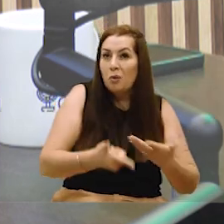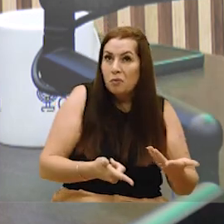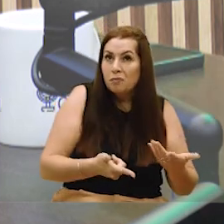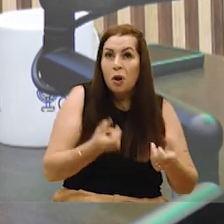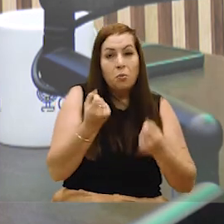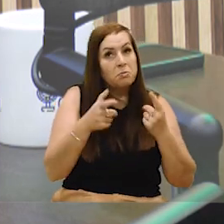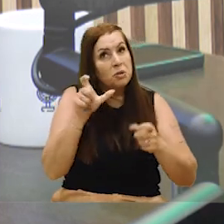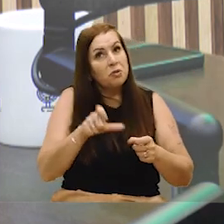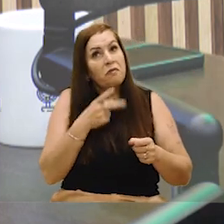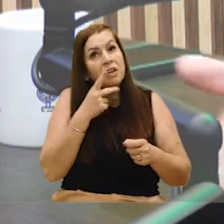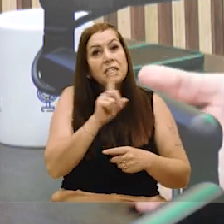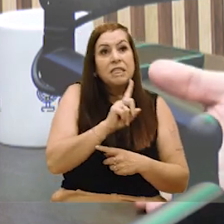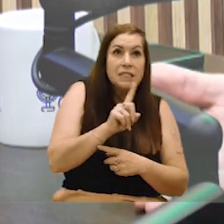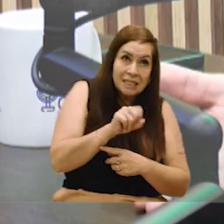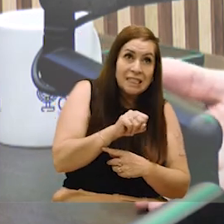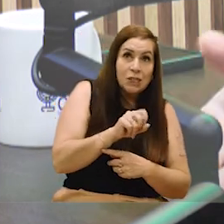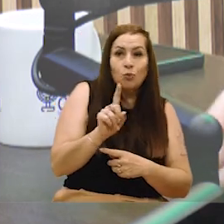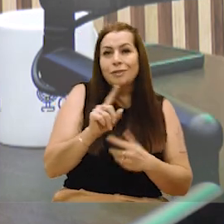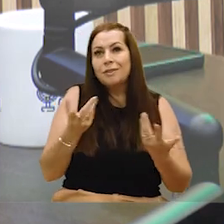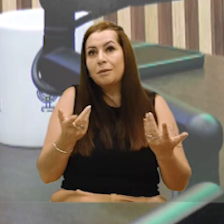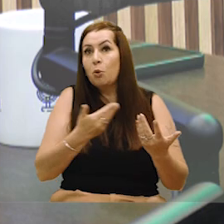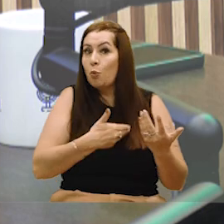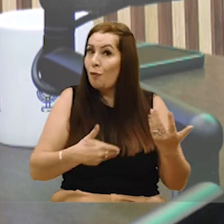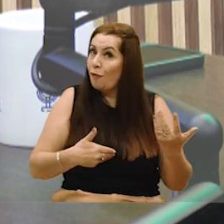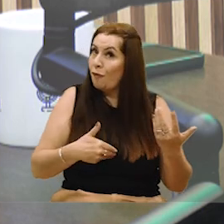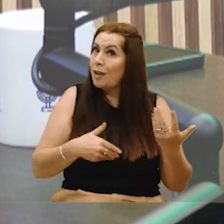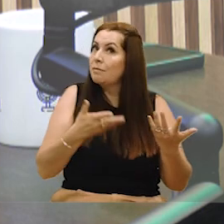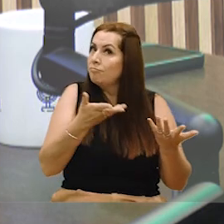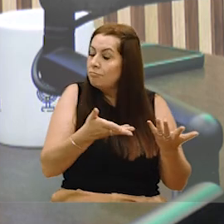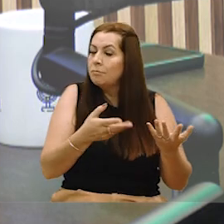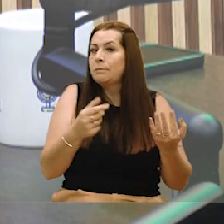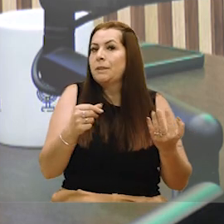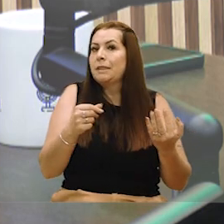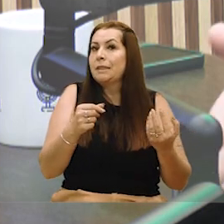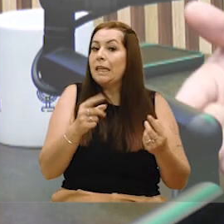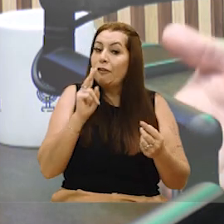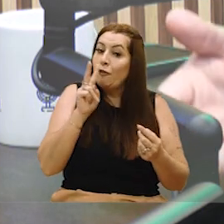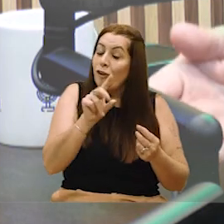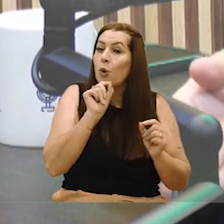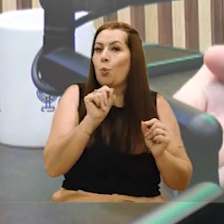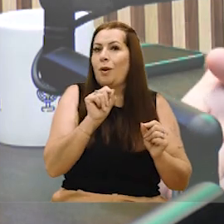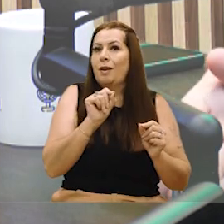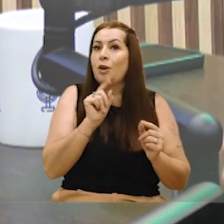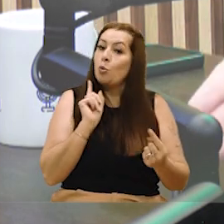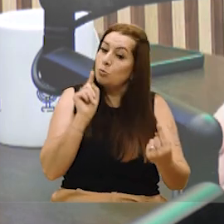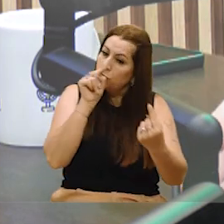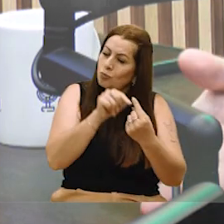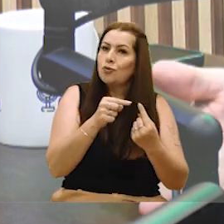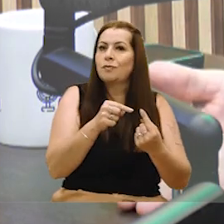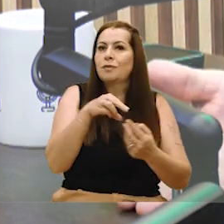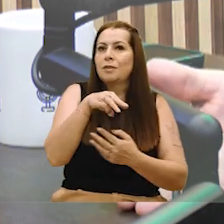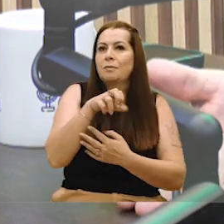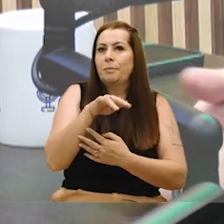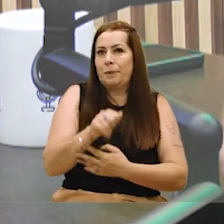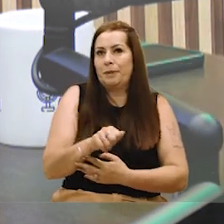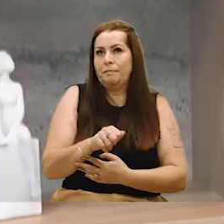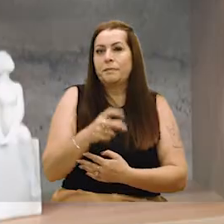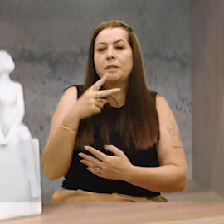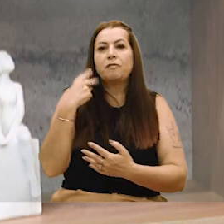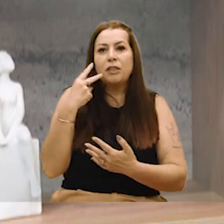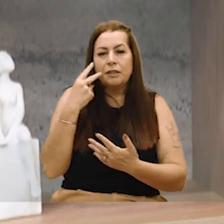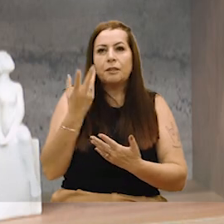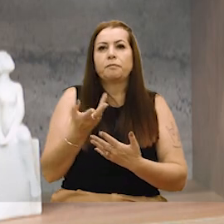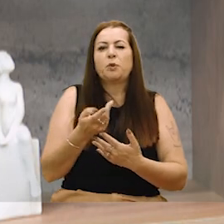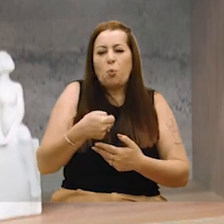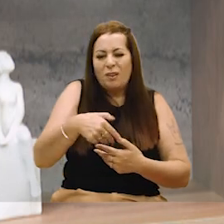reconstruir? Algumas pessoas avaliam que sim, outras que não. Mas o governo precisa ter como premissa e objetivo a Maesa.